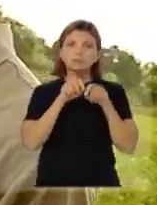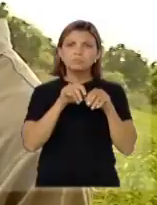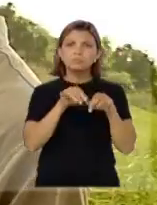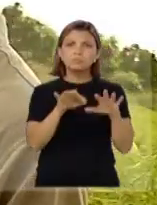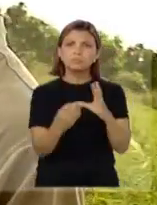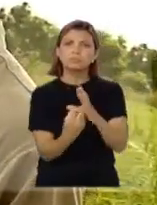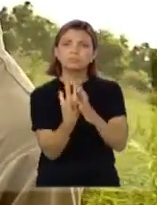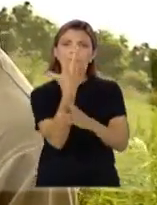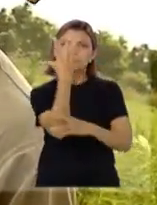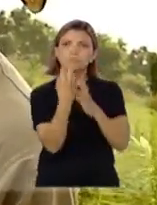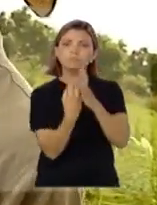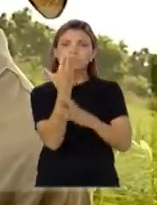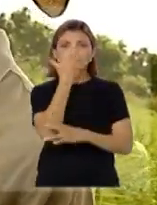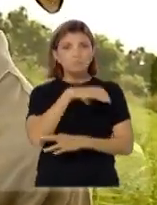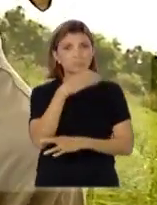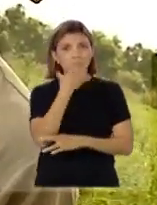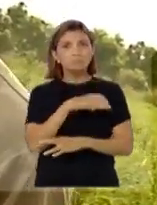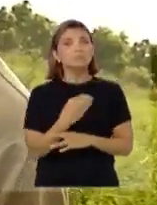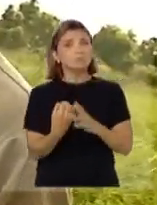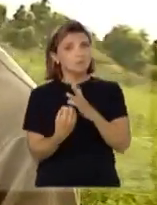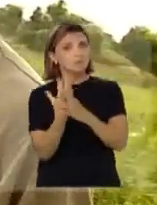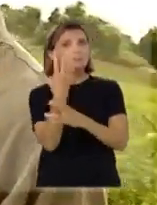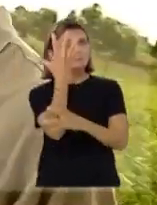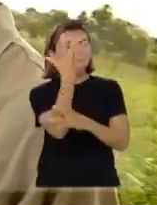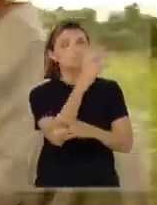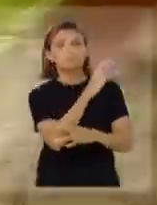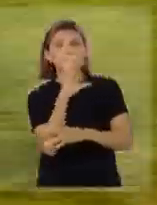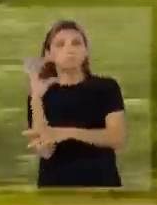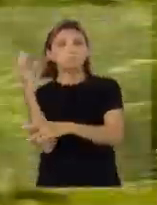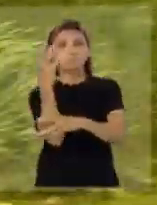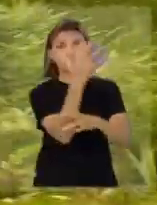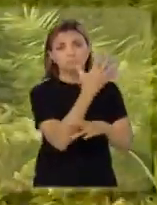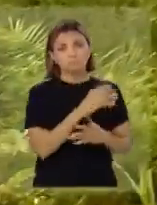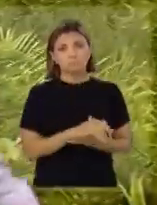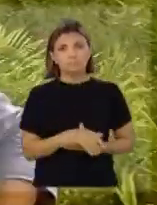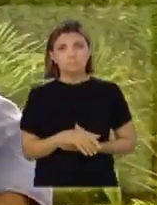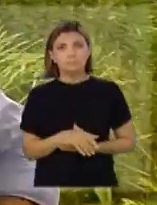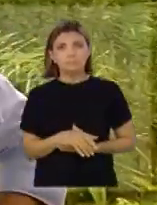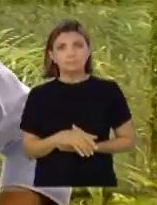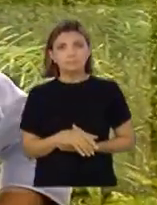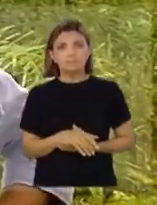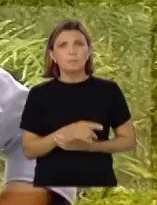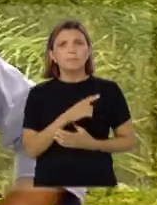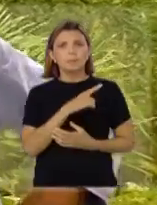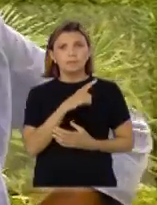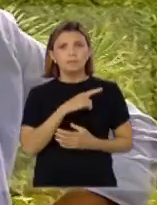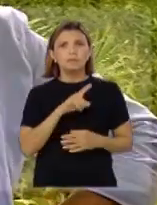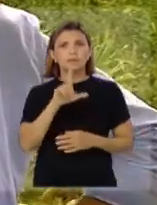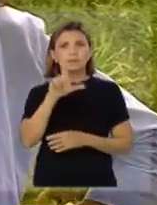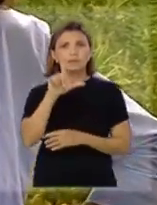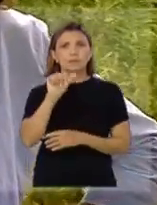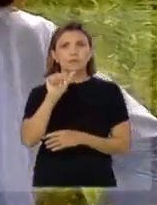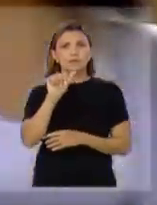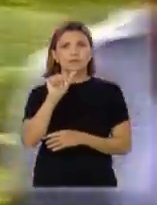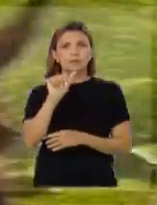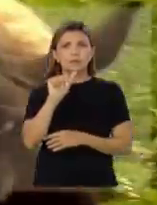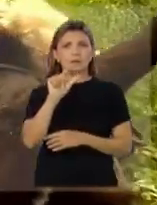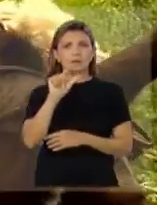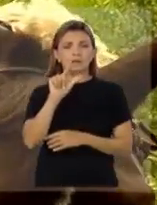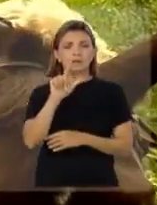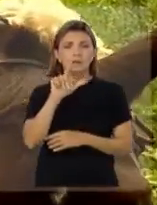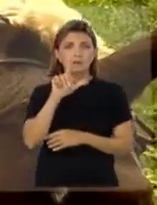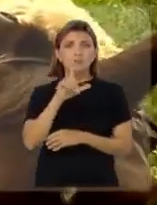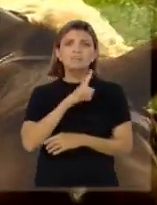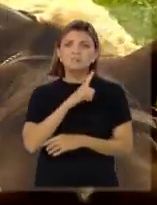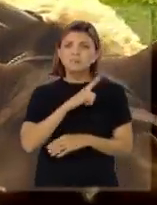ele come o fruto do manduvi e espalha a semente pra todos os lados. Entendi. Tá aí o mistério do equilíbrio do meio ambiente, é, né? É, Marta. E